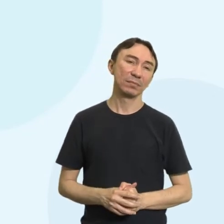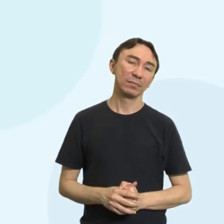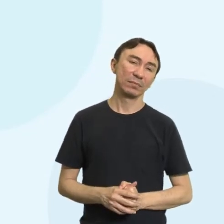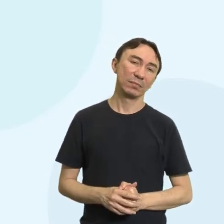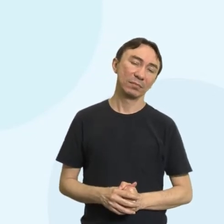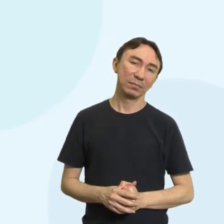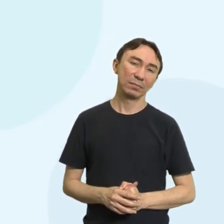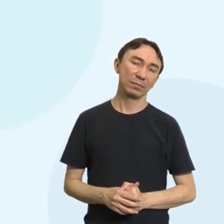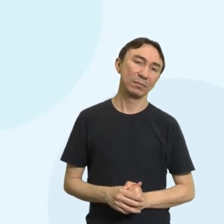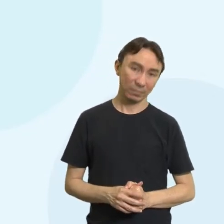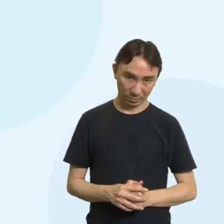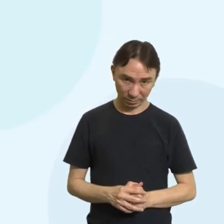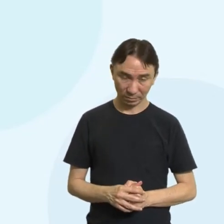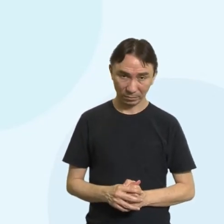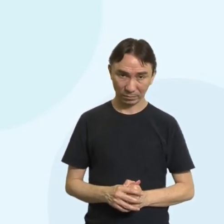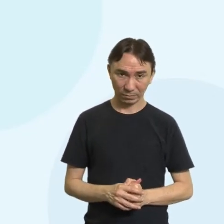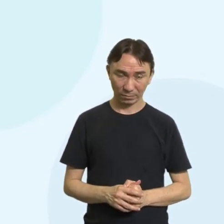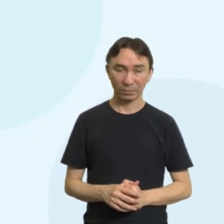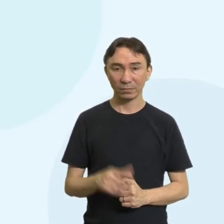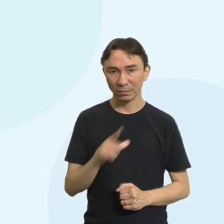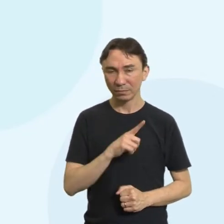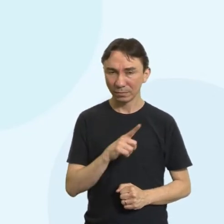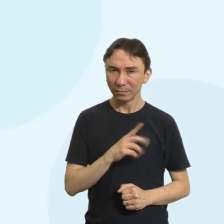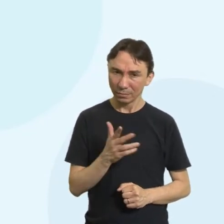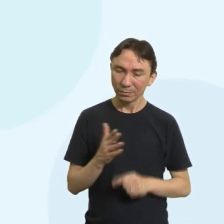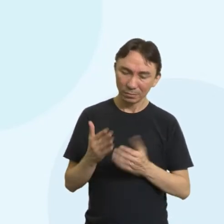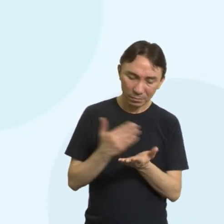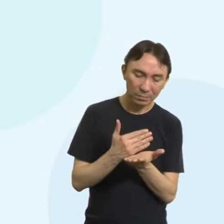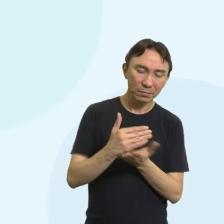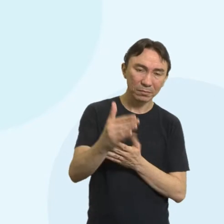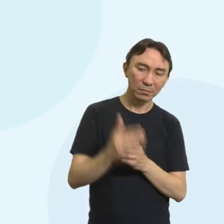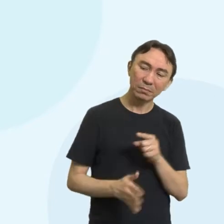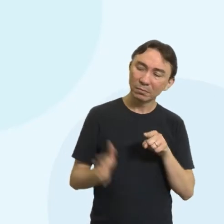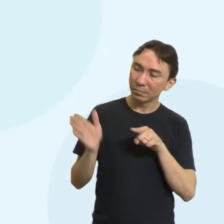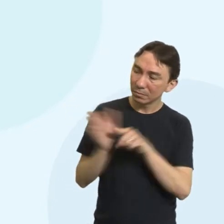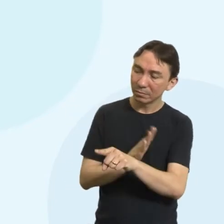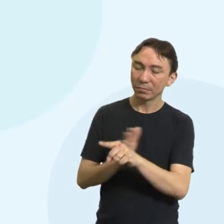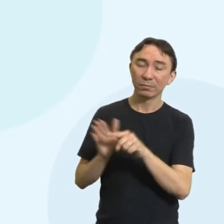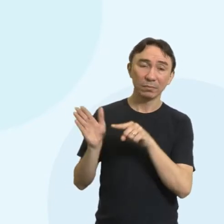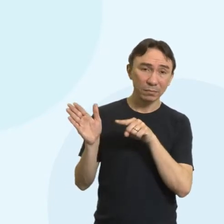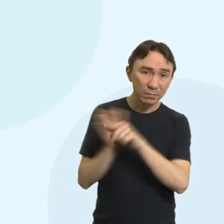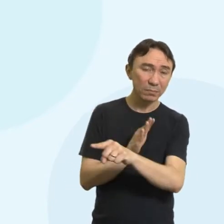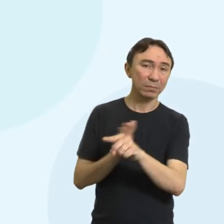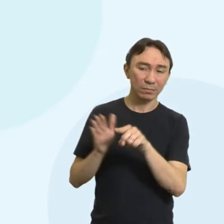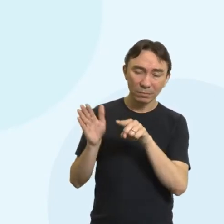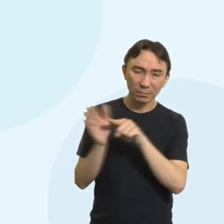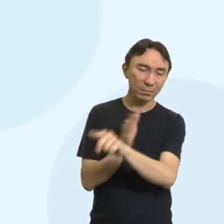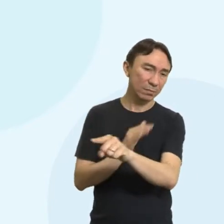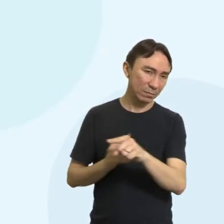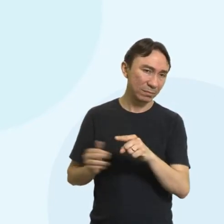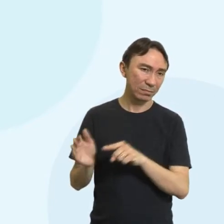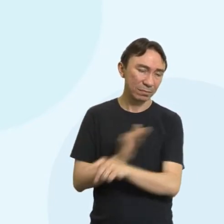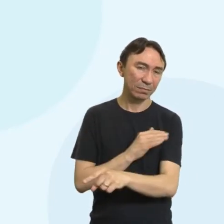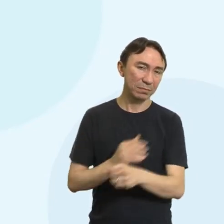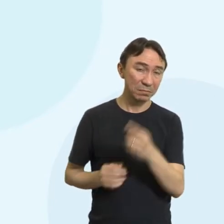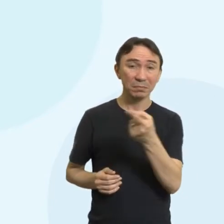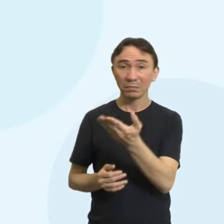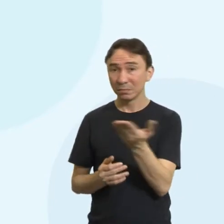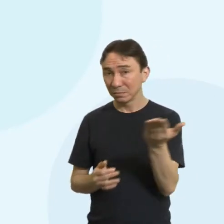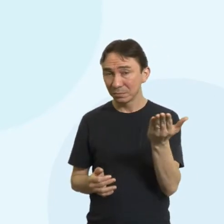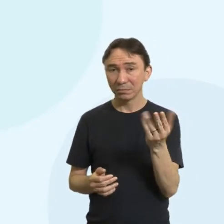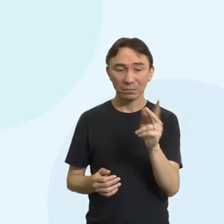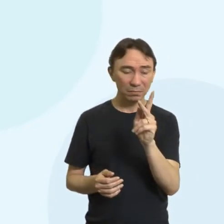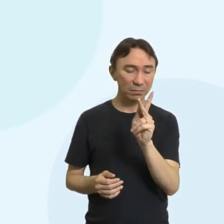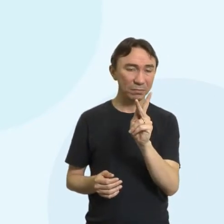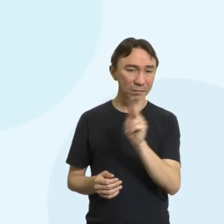os questionamentos, digamos assim, né? Então, vocês, professores, lerão uma